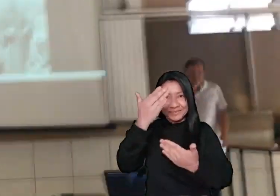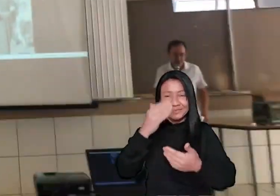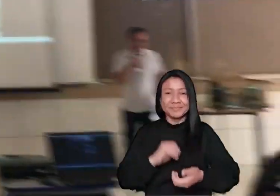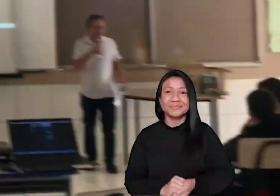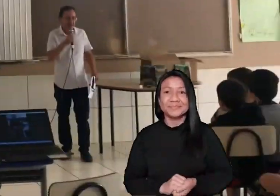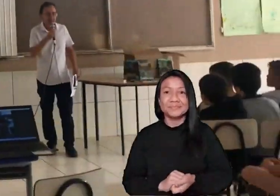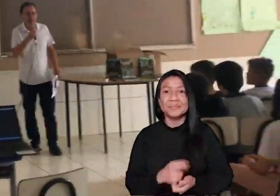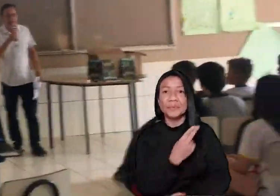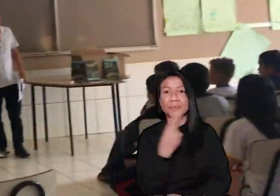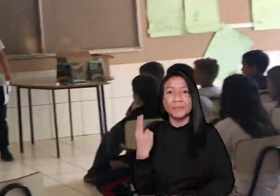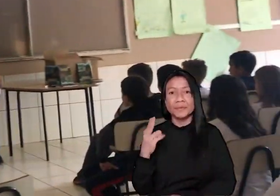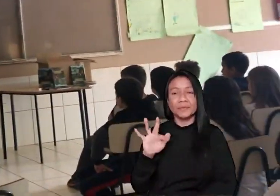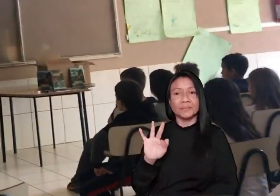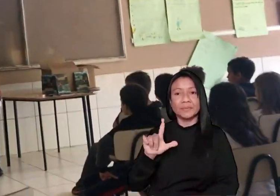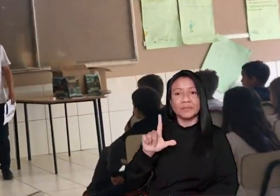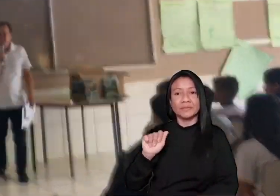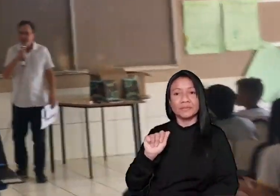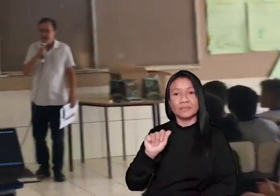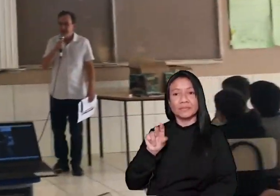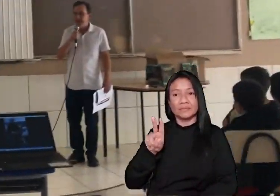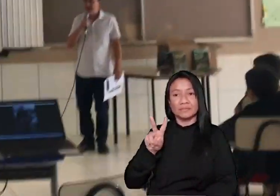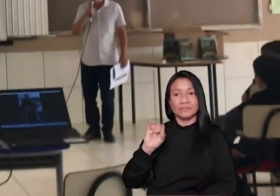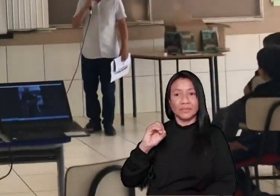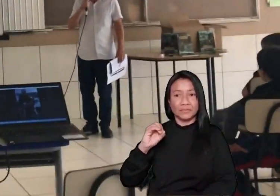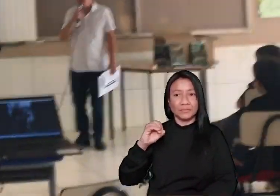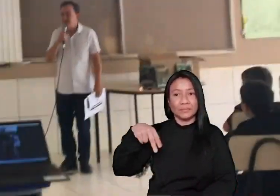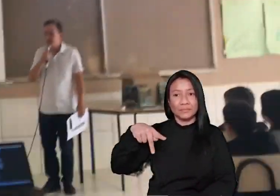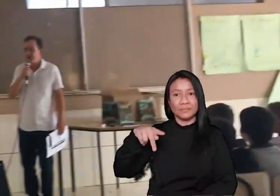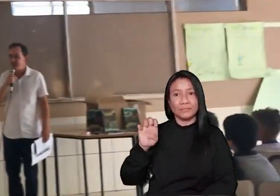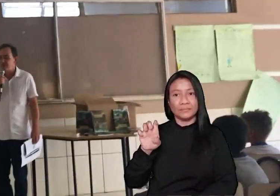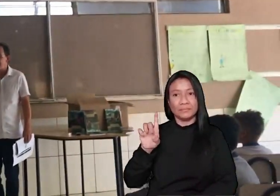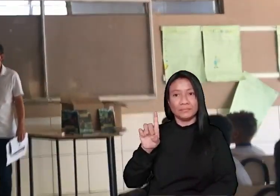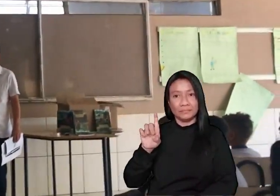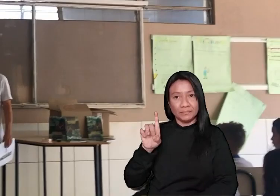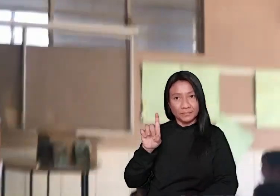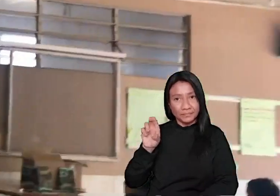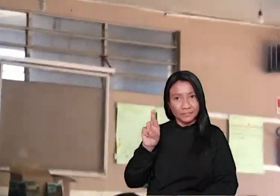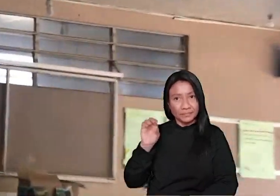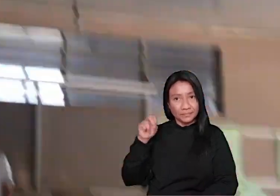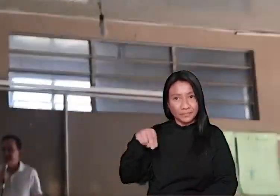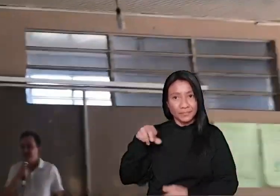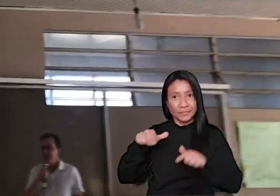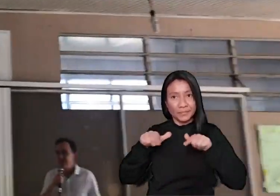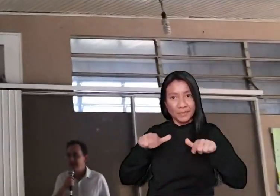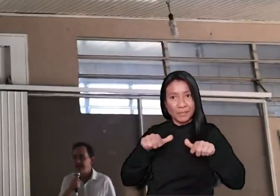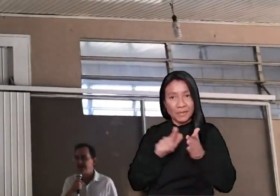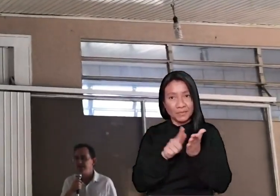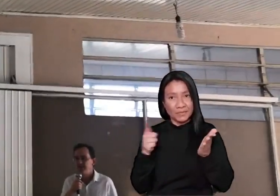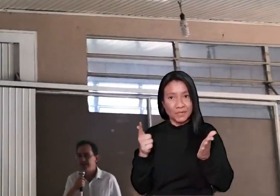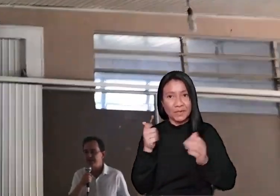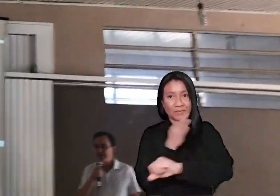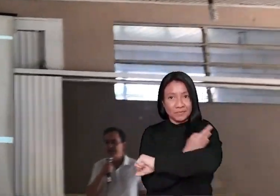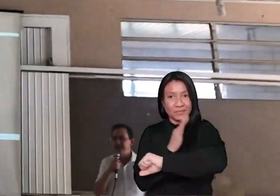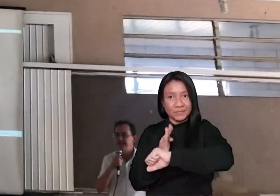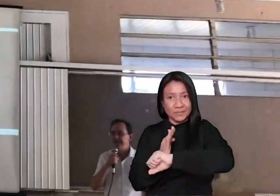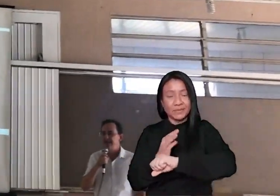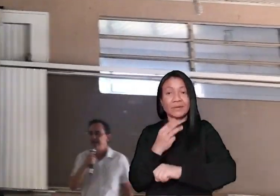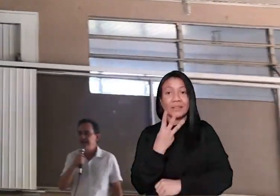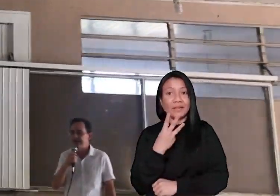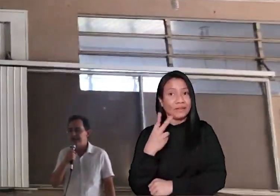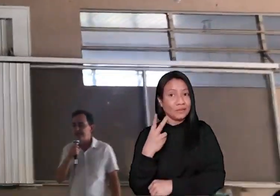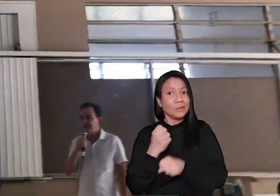Beltrão e trabalho há 32 anos no Jornal do Beltrão. E na década de 90 eu